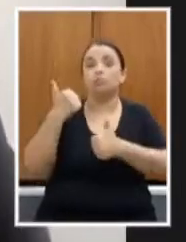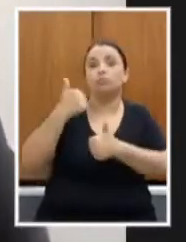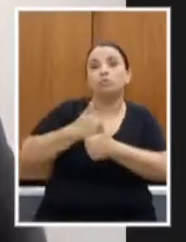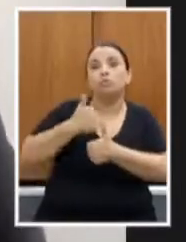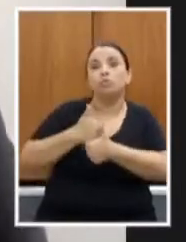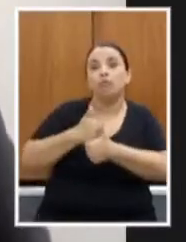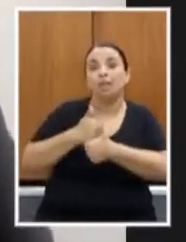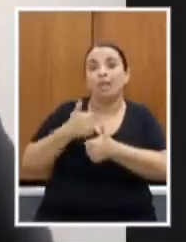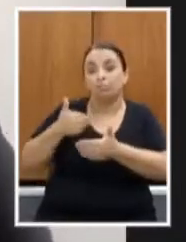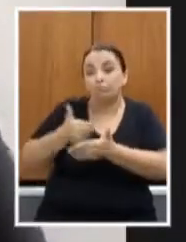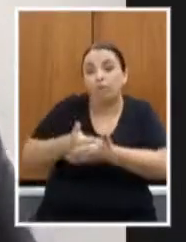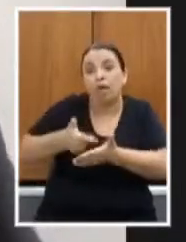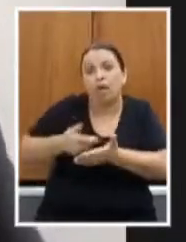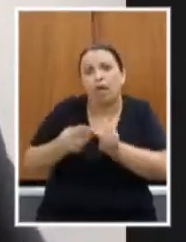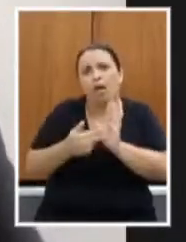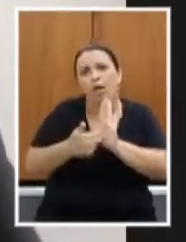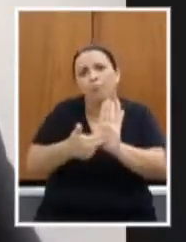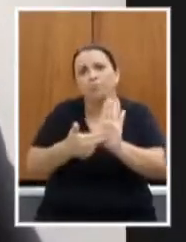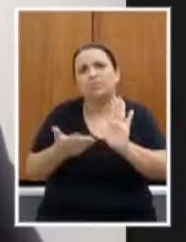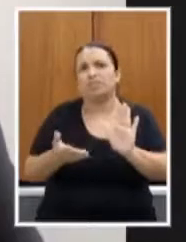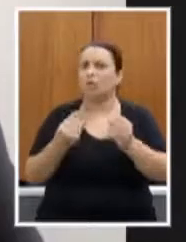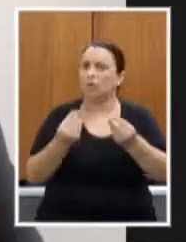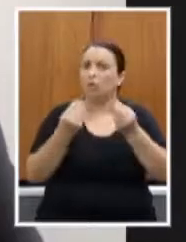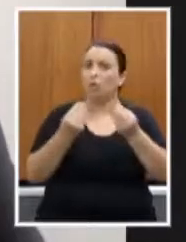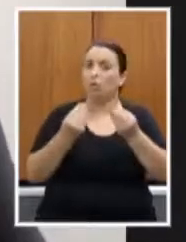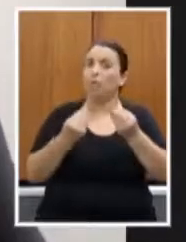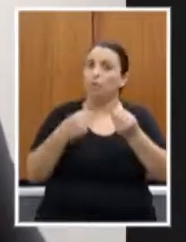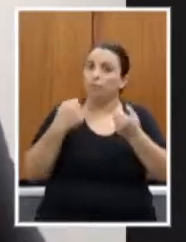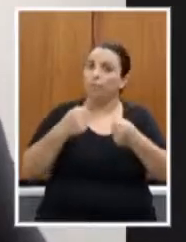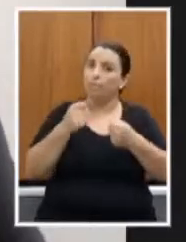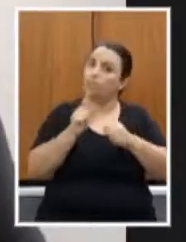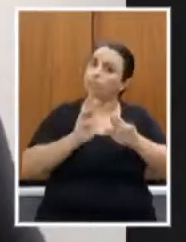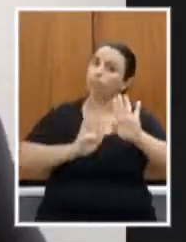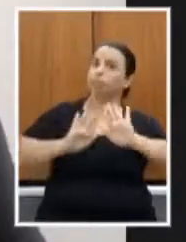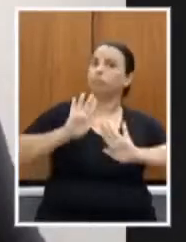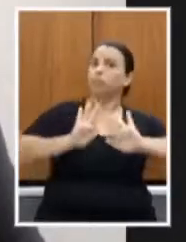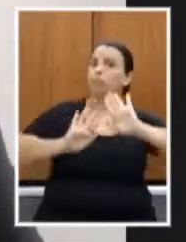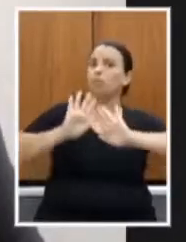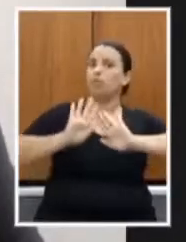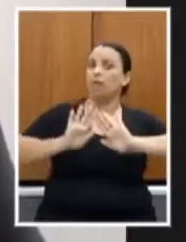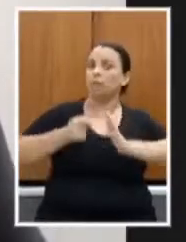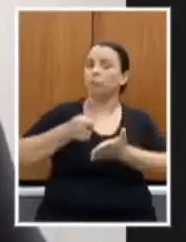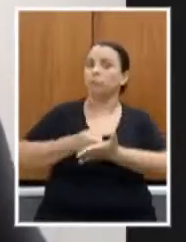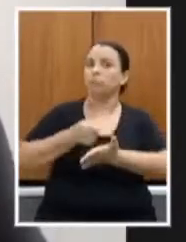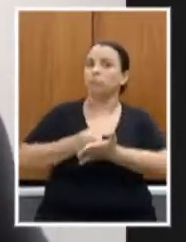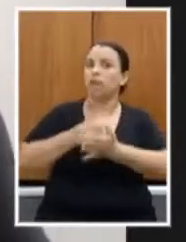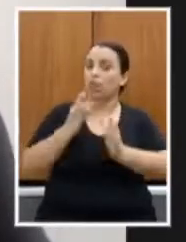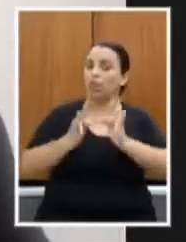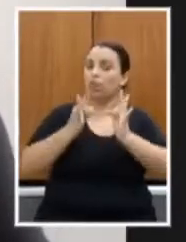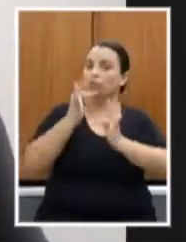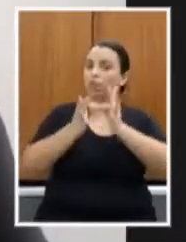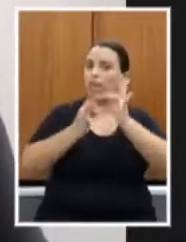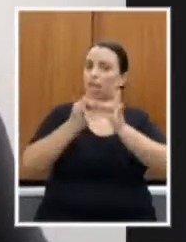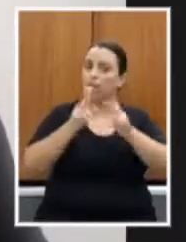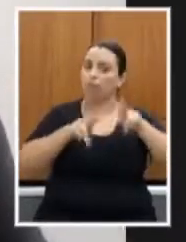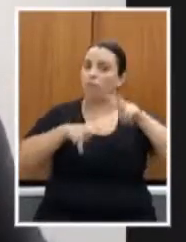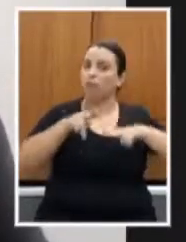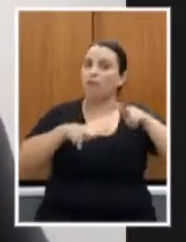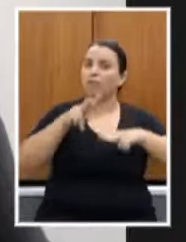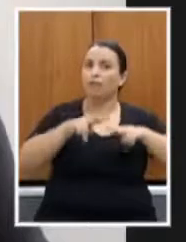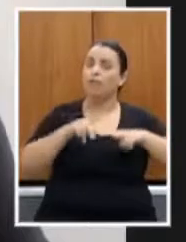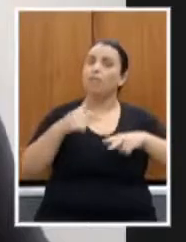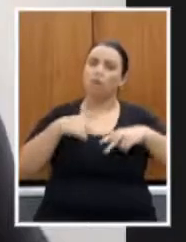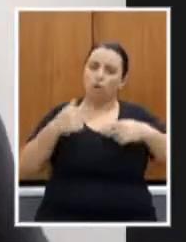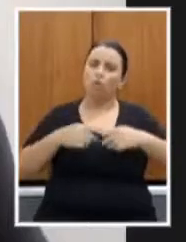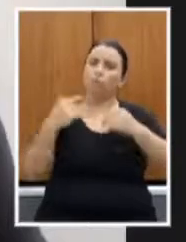semana. Então, a prudência recomenda a cautela, um certto rigor técnico. Então, estou aqui à